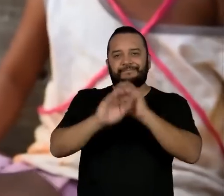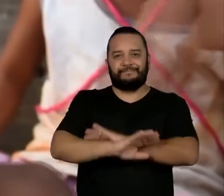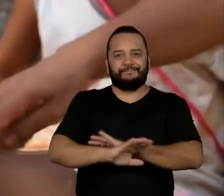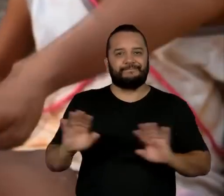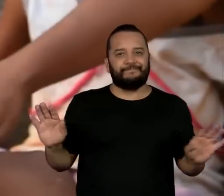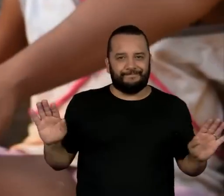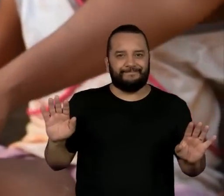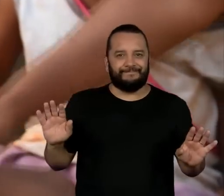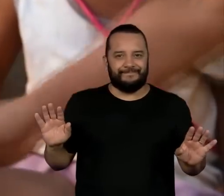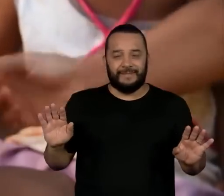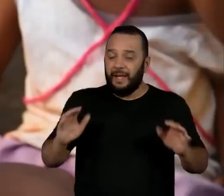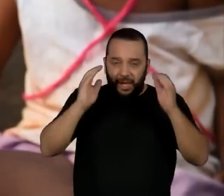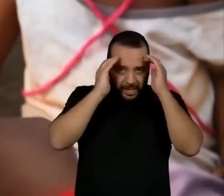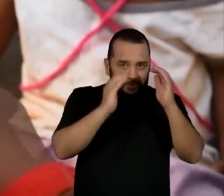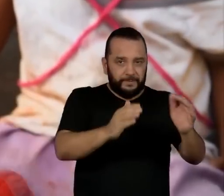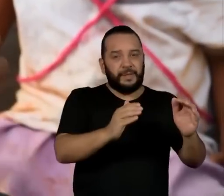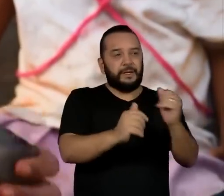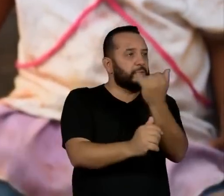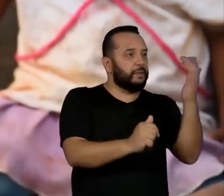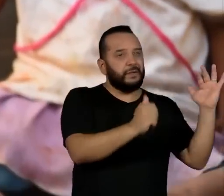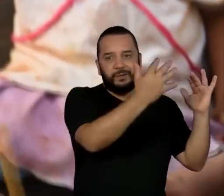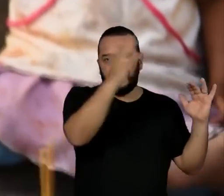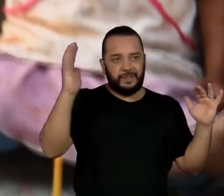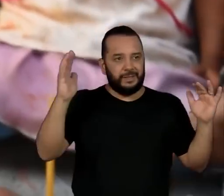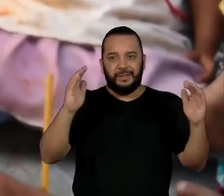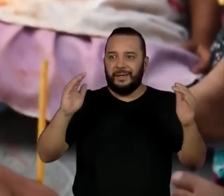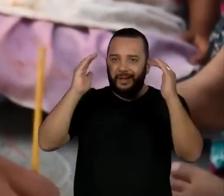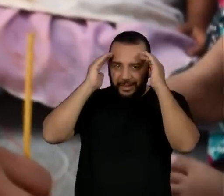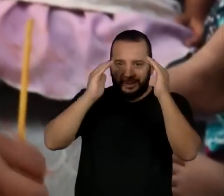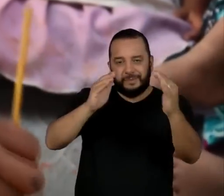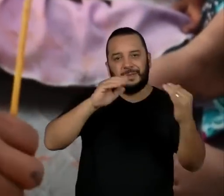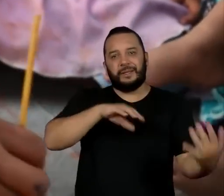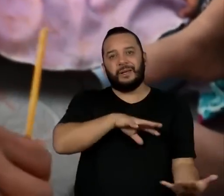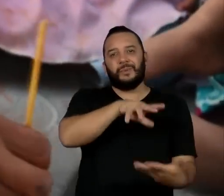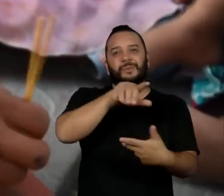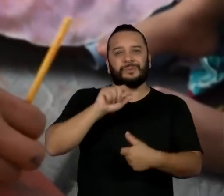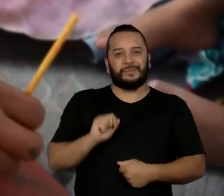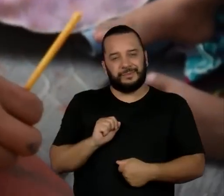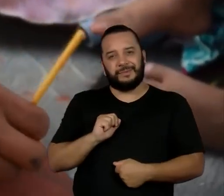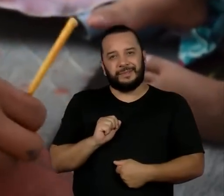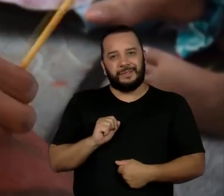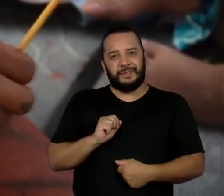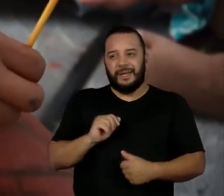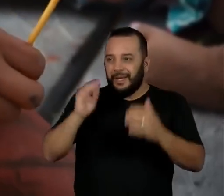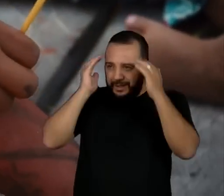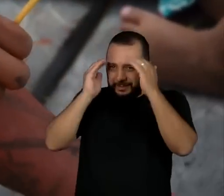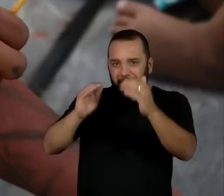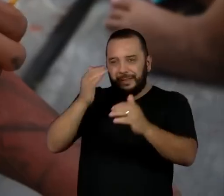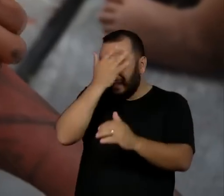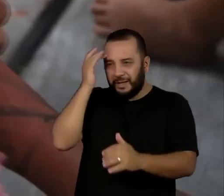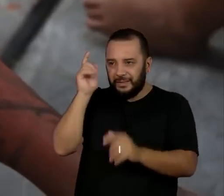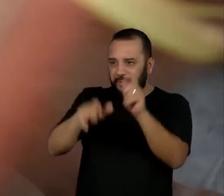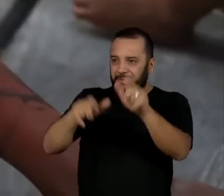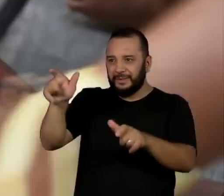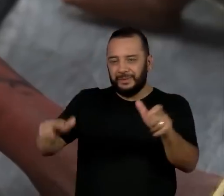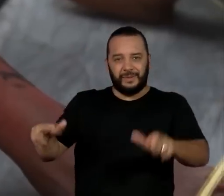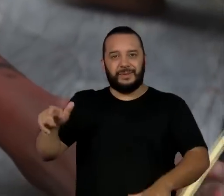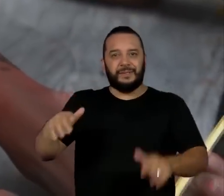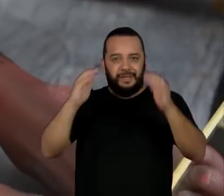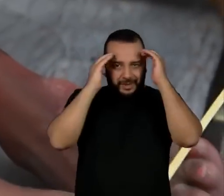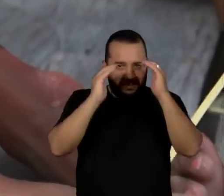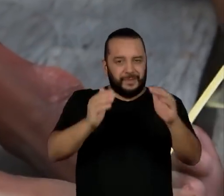com um bivalve, uma concha perolada que eles colhem nesse rio Arinos.